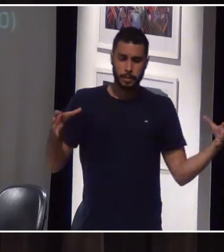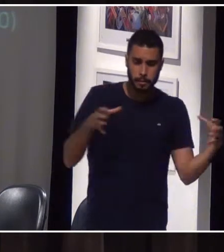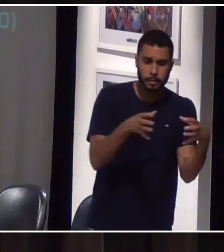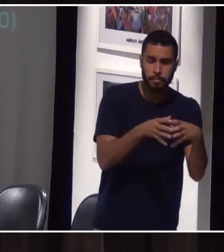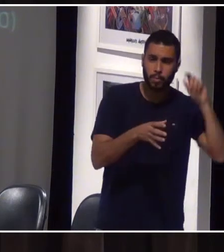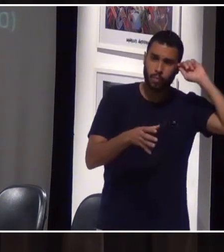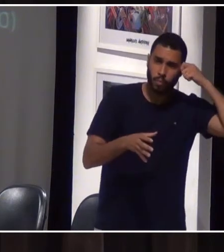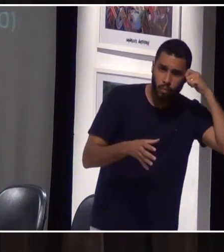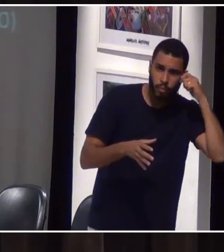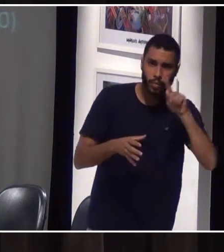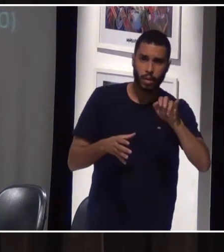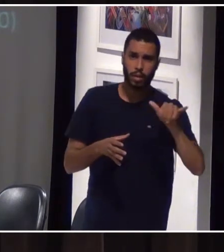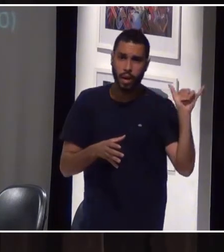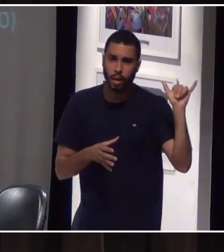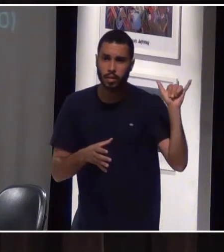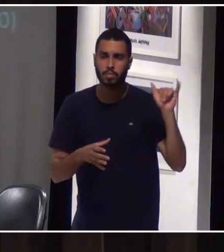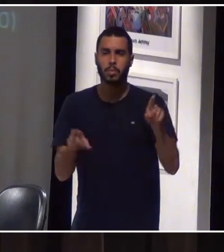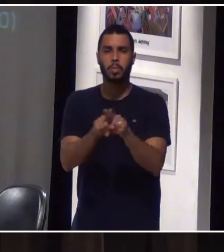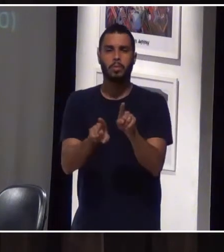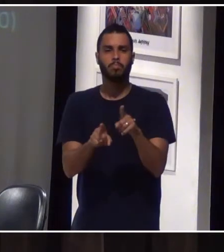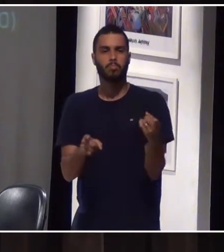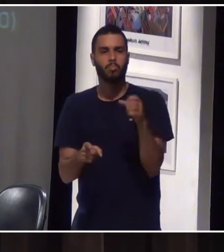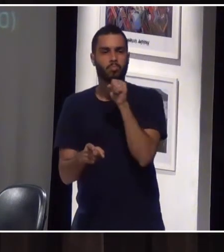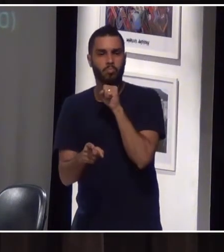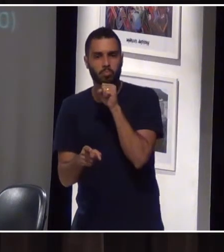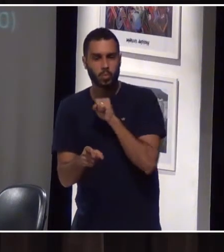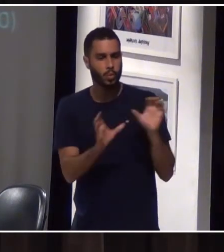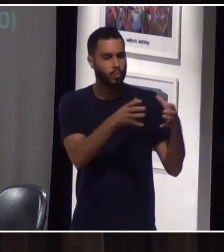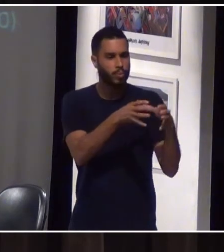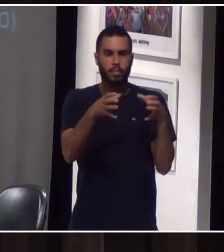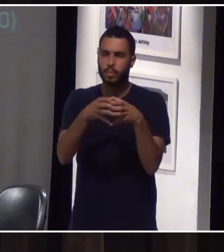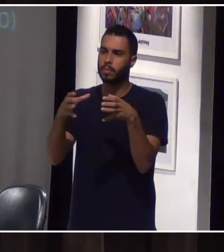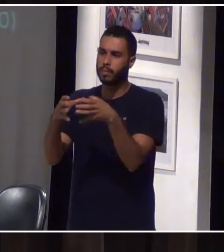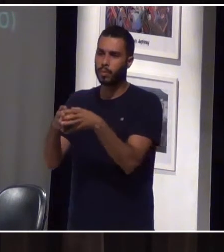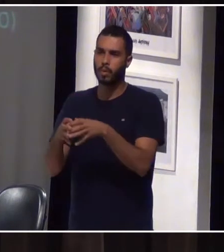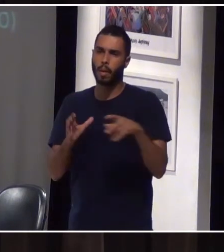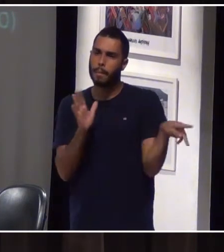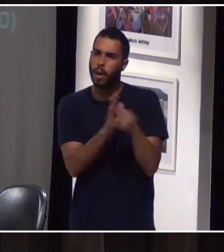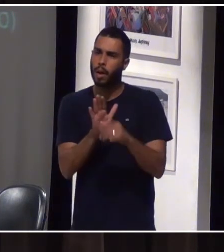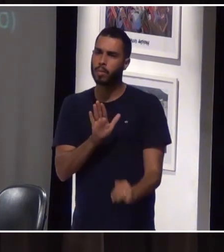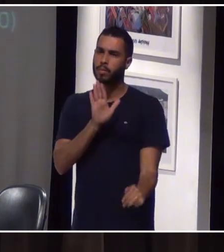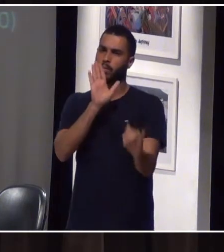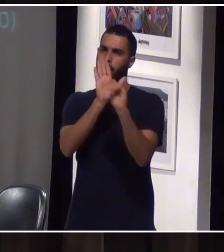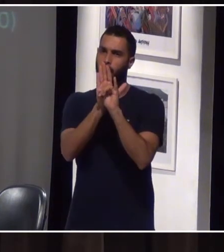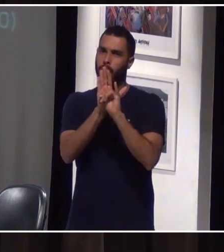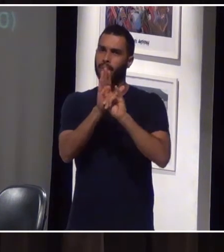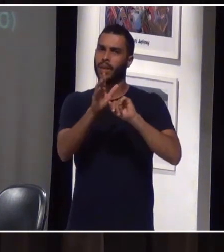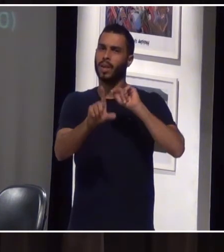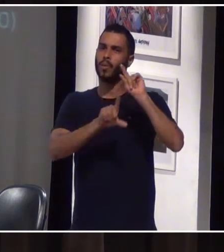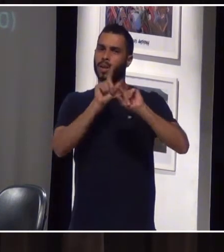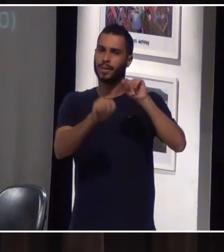Negros, gays, idosos e tantos outros grupos identitários vêm sendo objetos de uma política